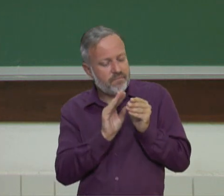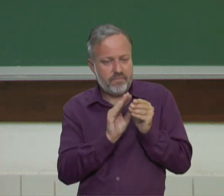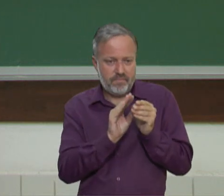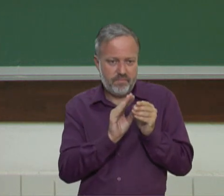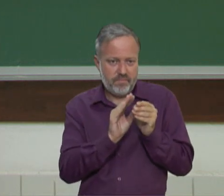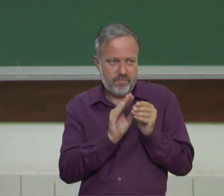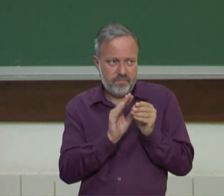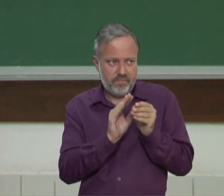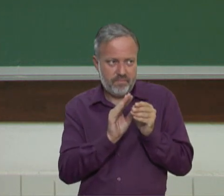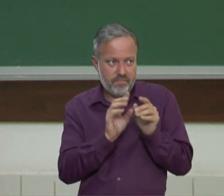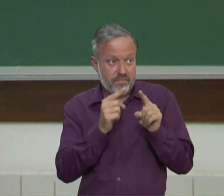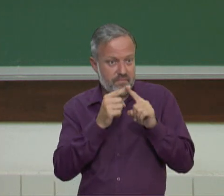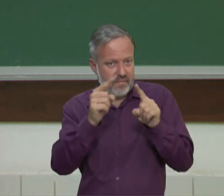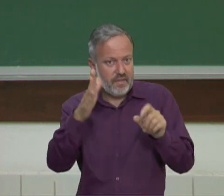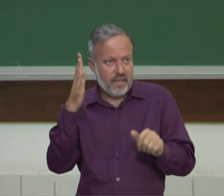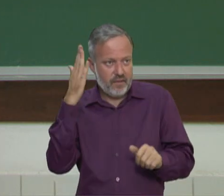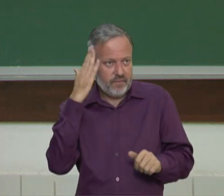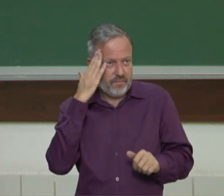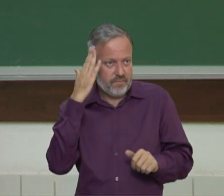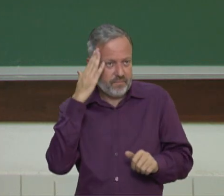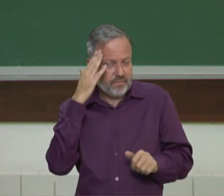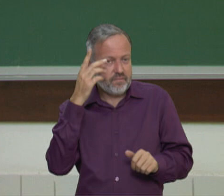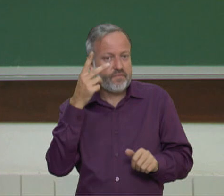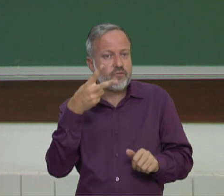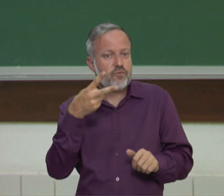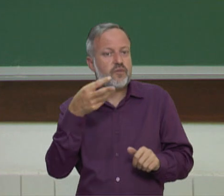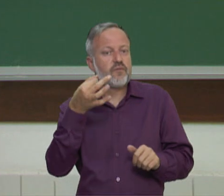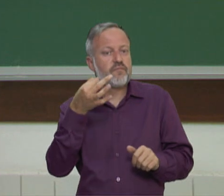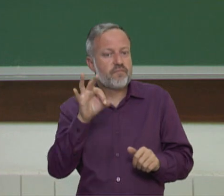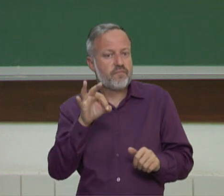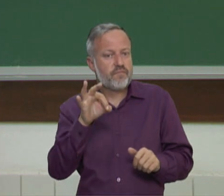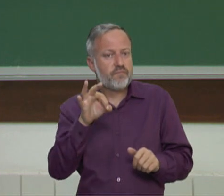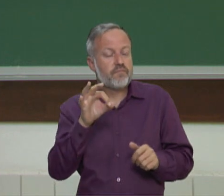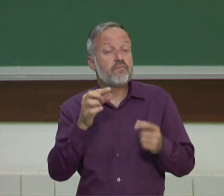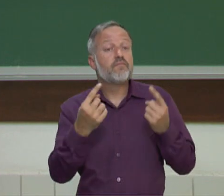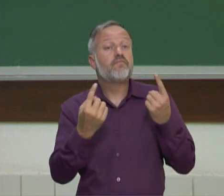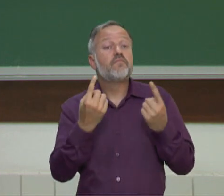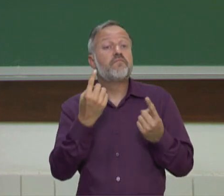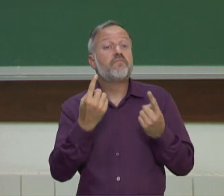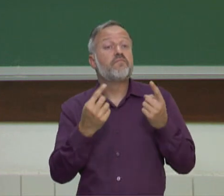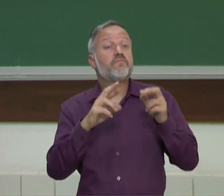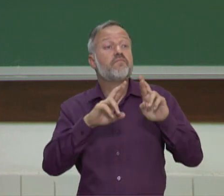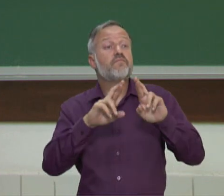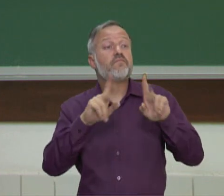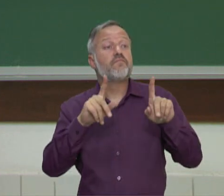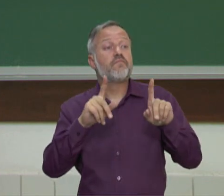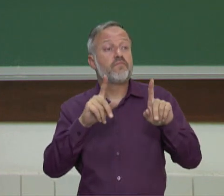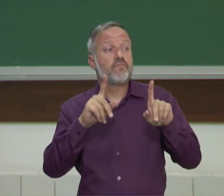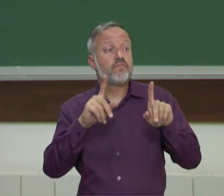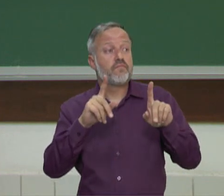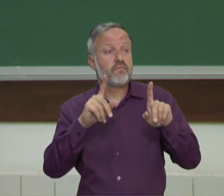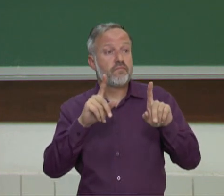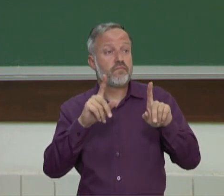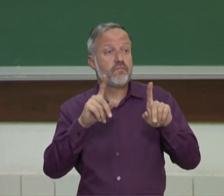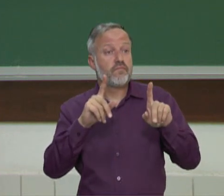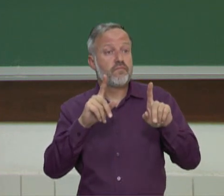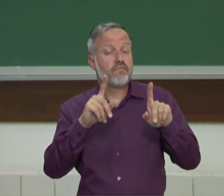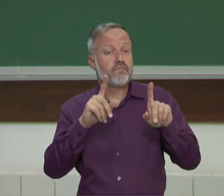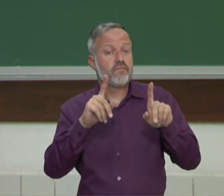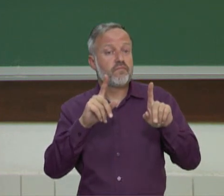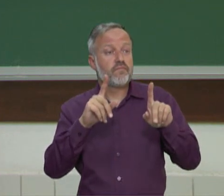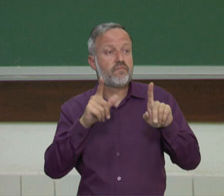forma curta. Mas você sabe que as duas são corretas. E aí, qual que era a diferença para você saber, então,